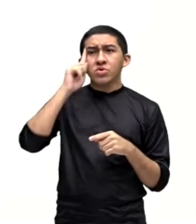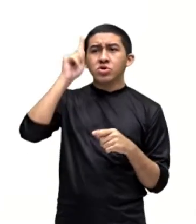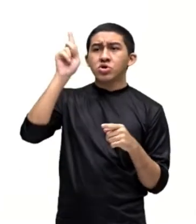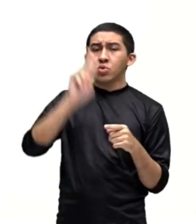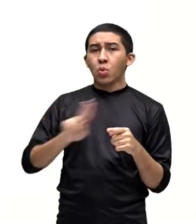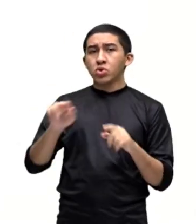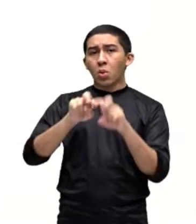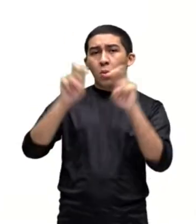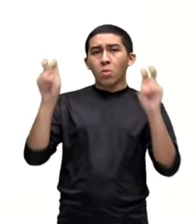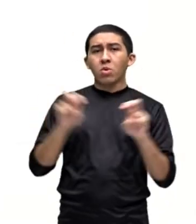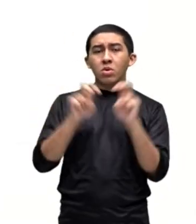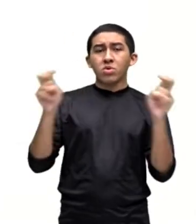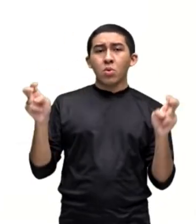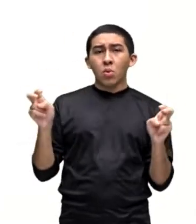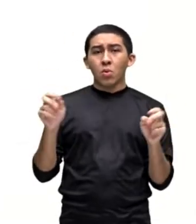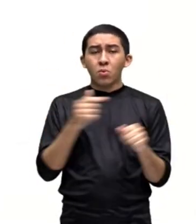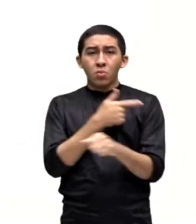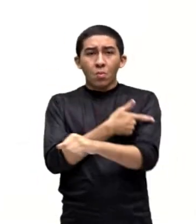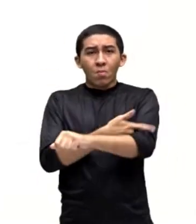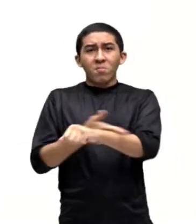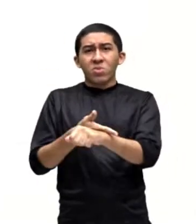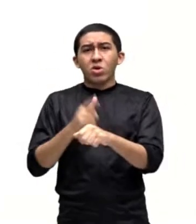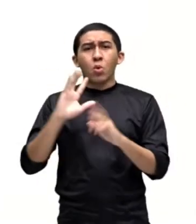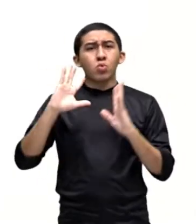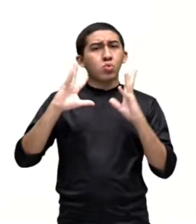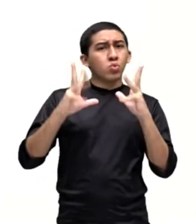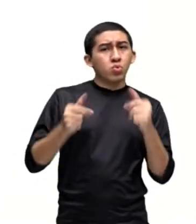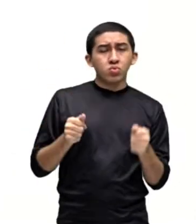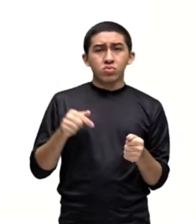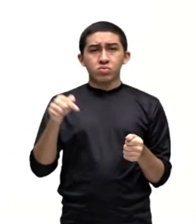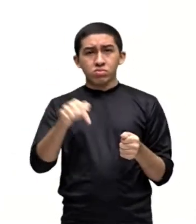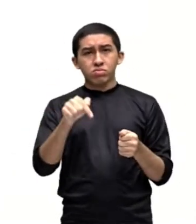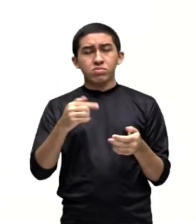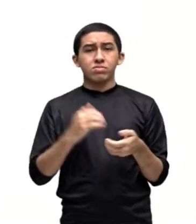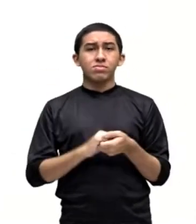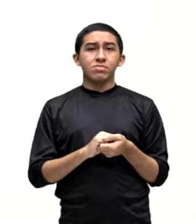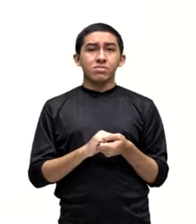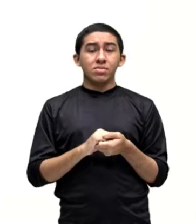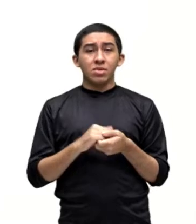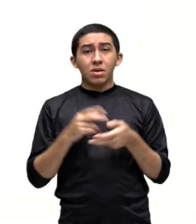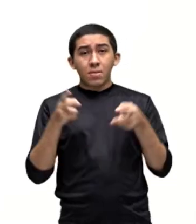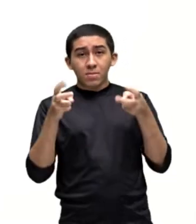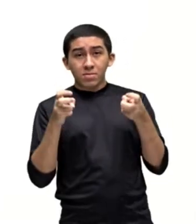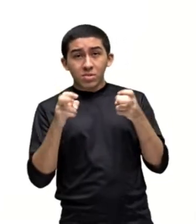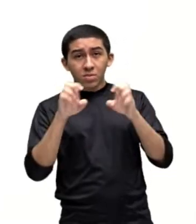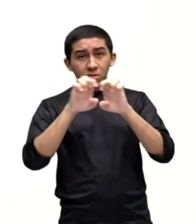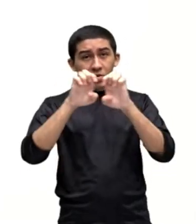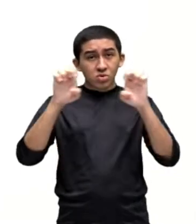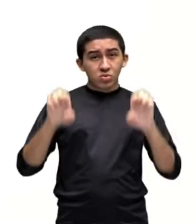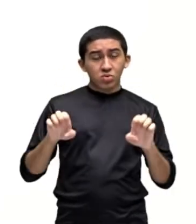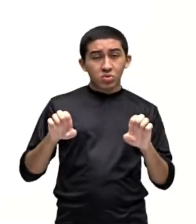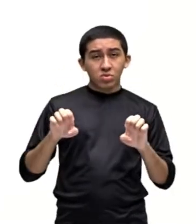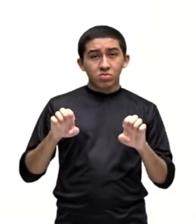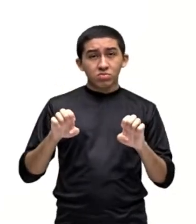estava gravado? A gente nota pelo processo de construção que apagar tudo que estava sendo